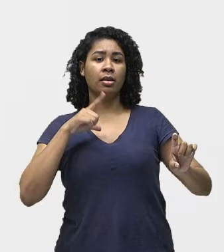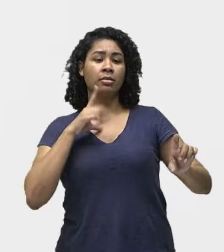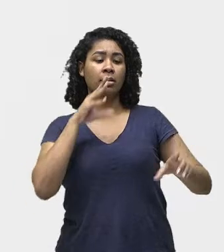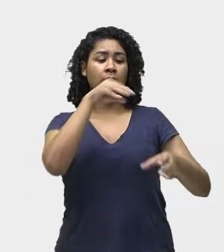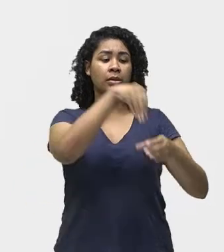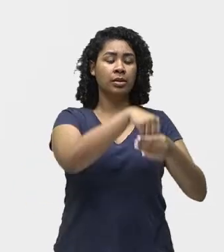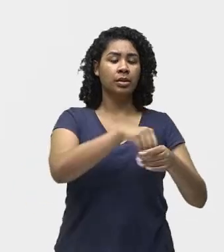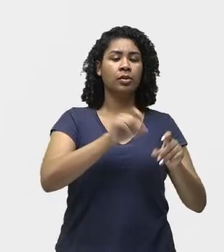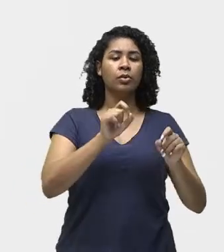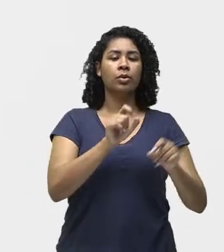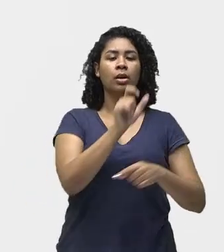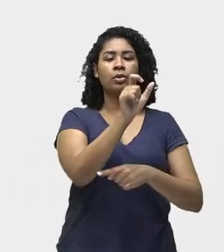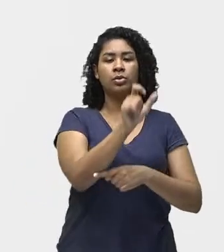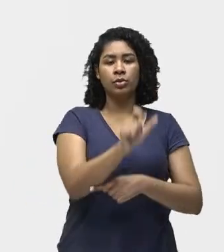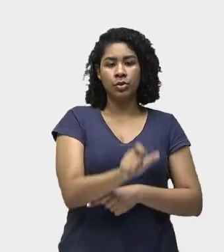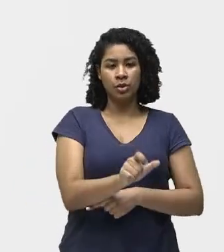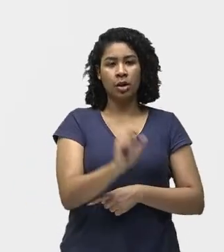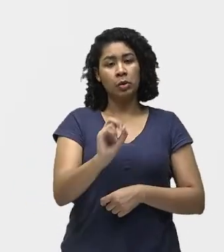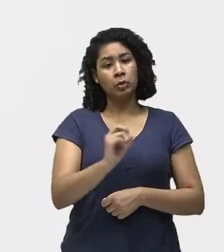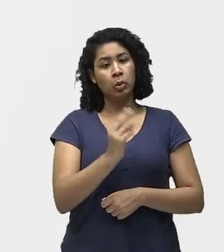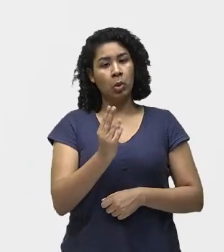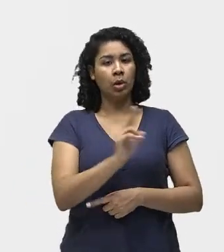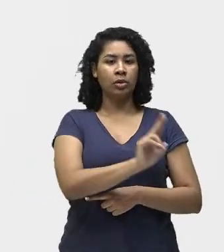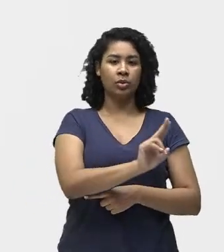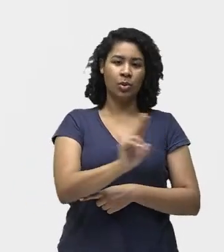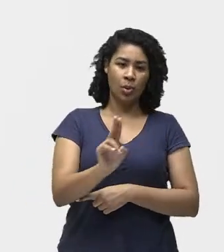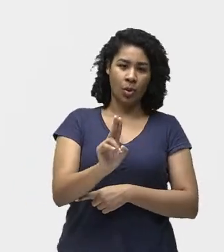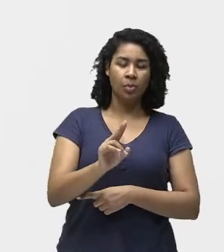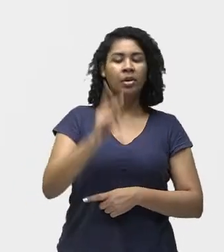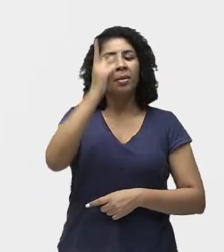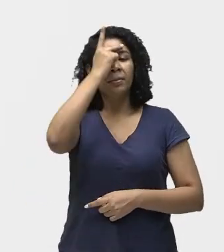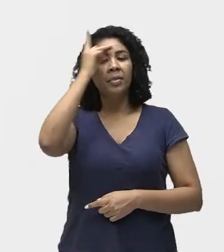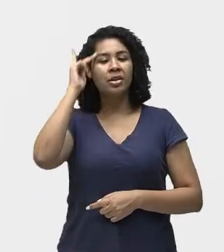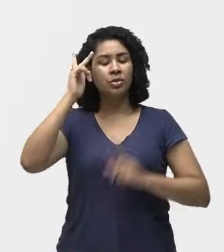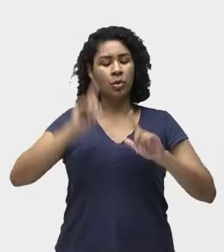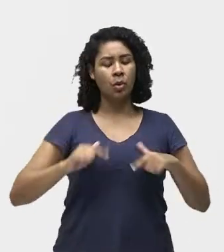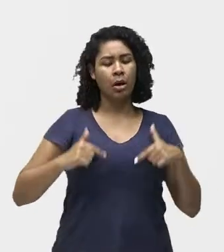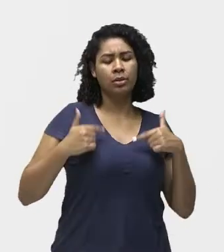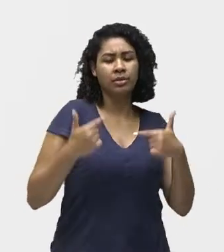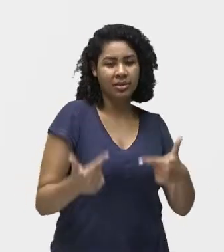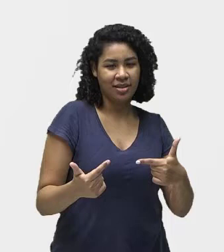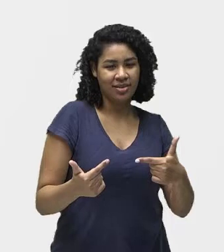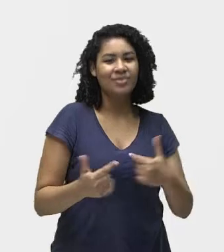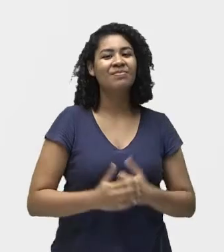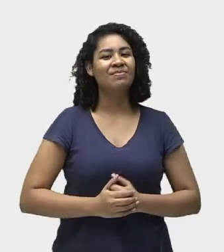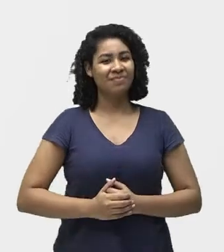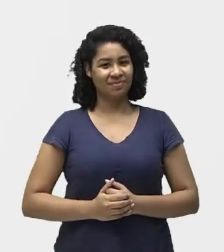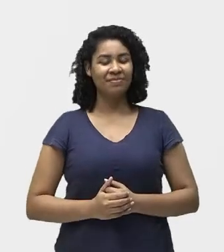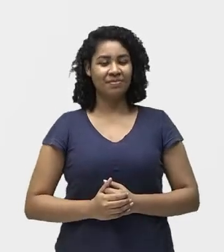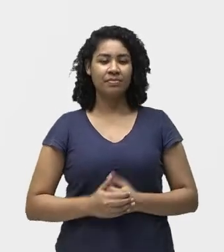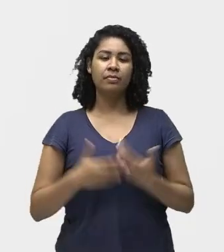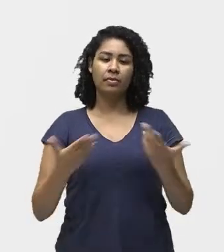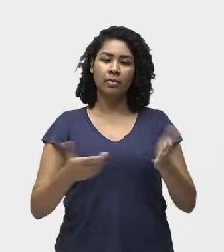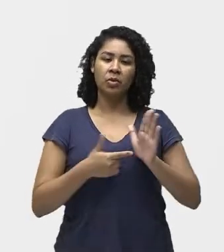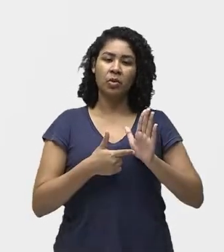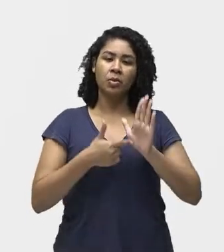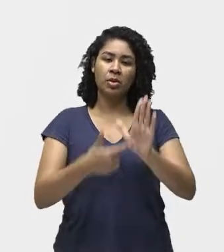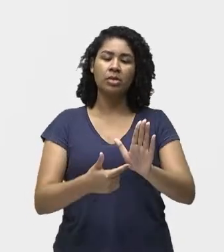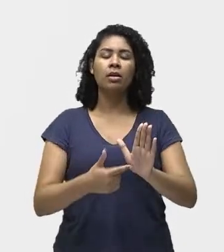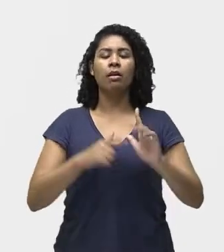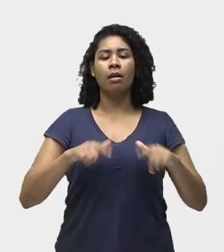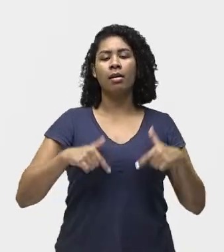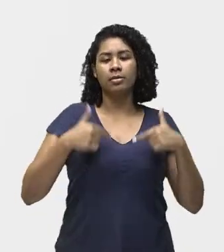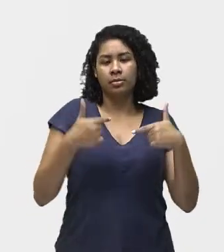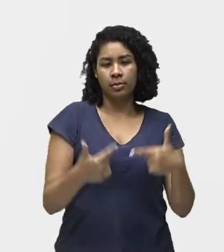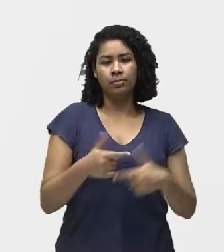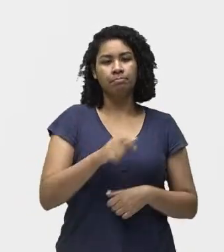daqui a pouco o que é o sujeito, mas só uma dica, a pessoa que pratica a ação, né? Vamos ver a diferença entre o sujeito